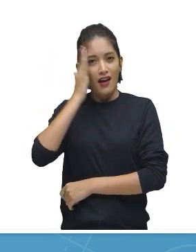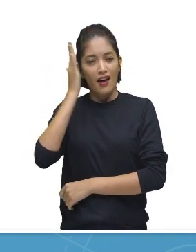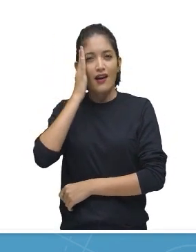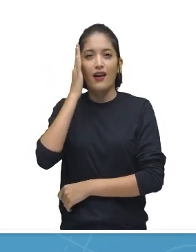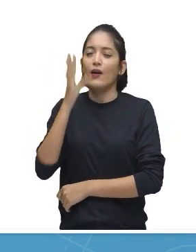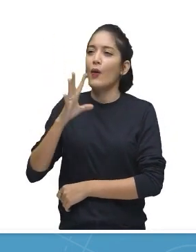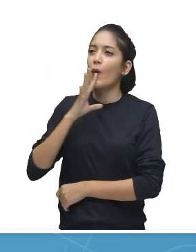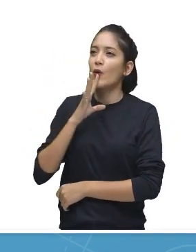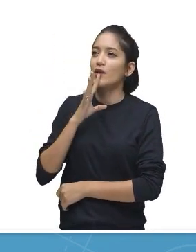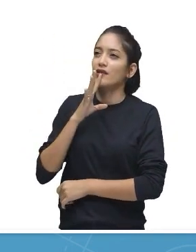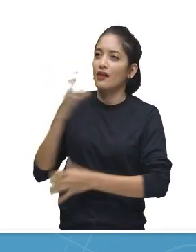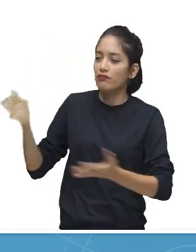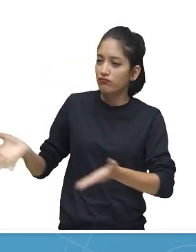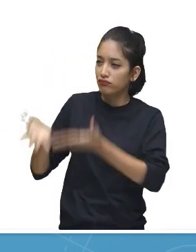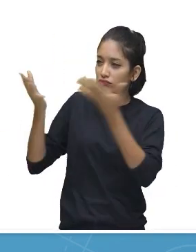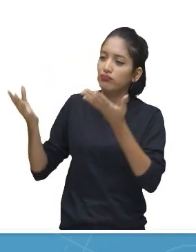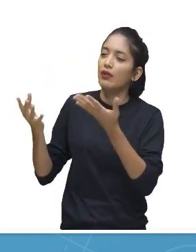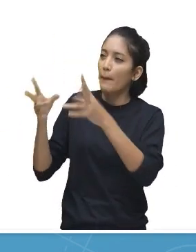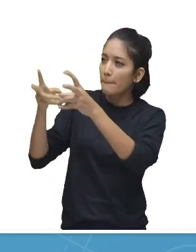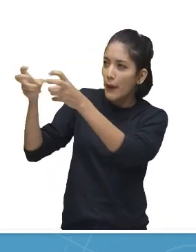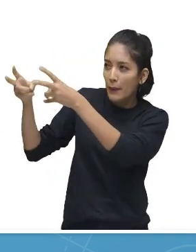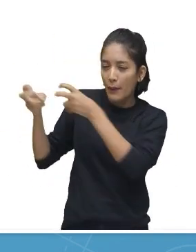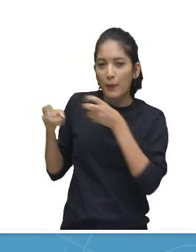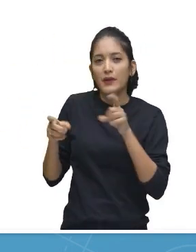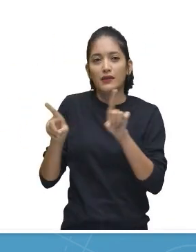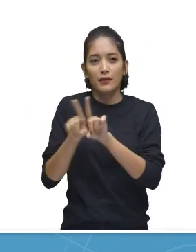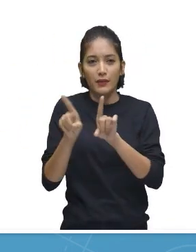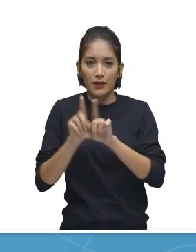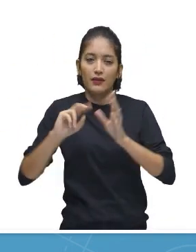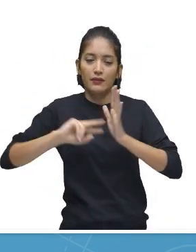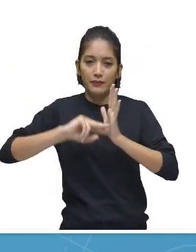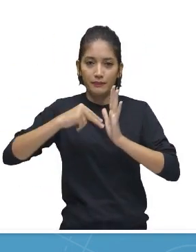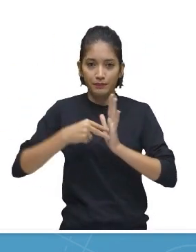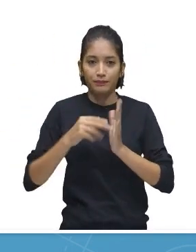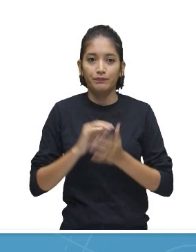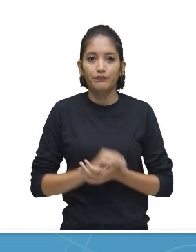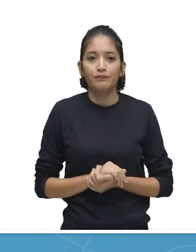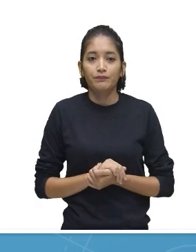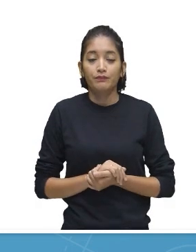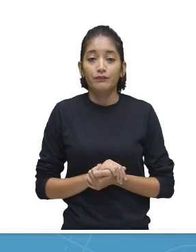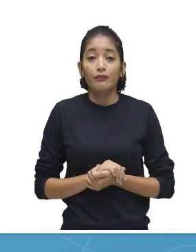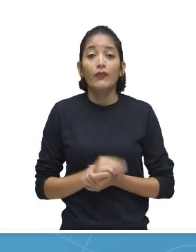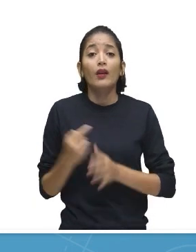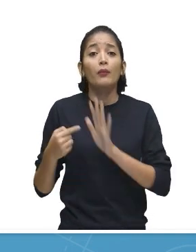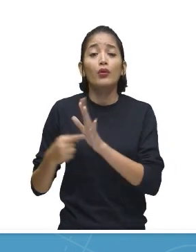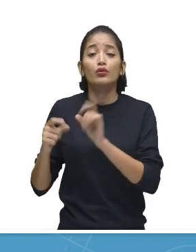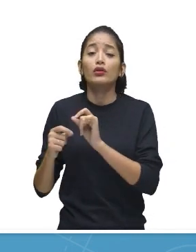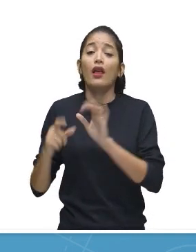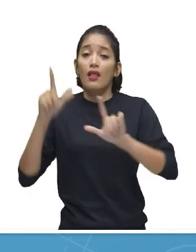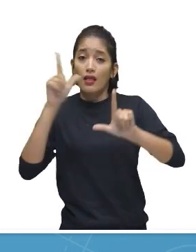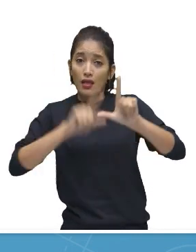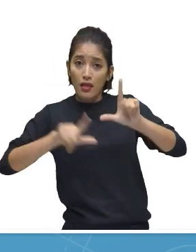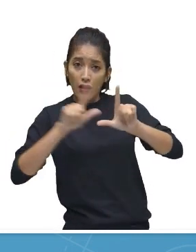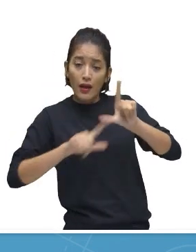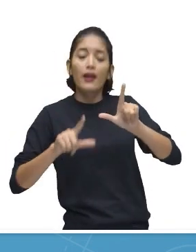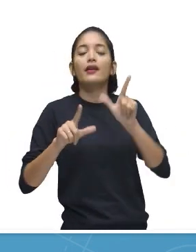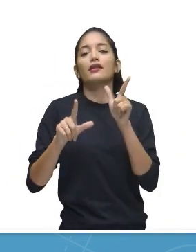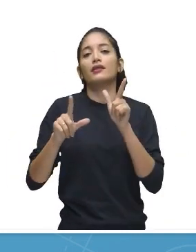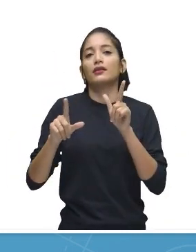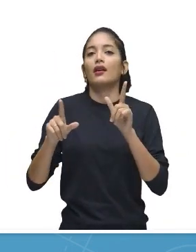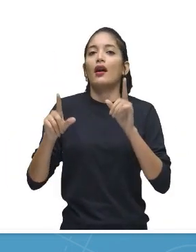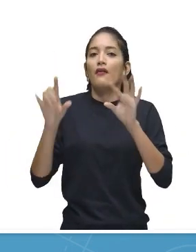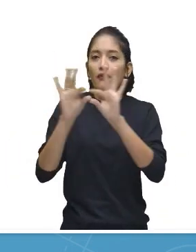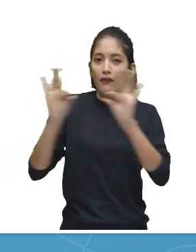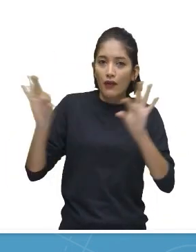reconhecíveis. Olha só, ficou reconhecível. Também chamado de colagem porque introduziu letras, palavras, números, pedaços